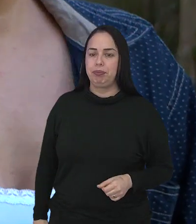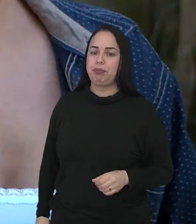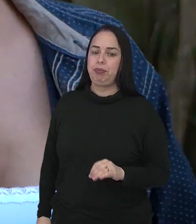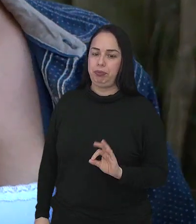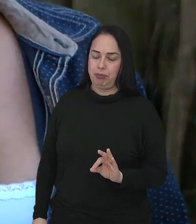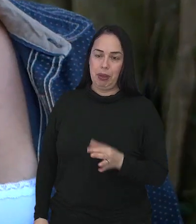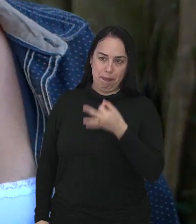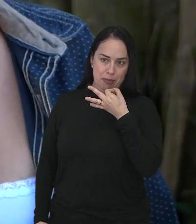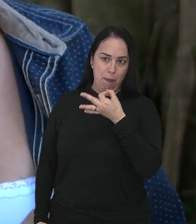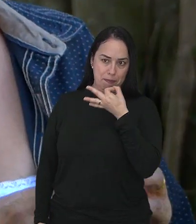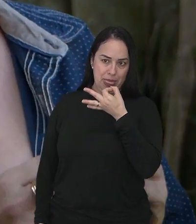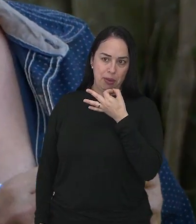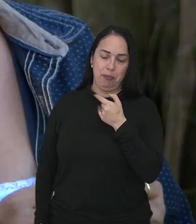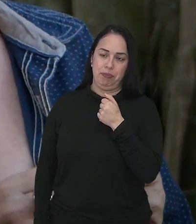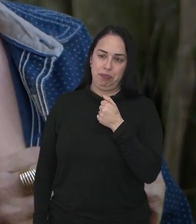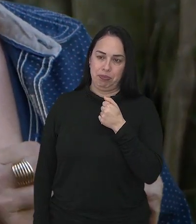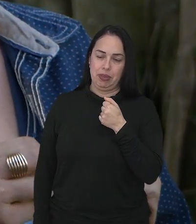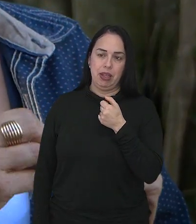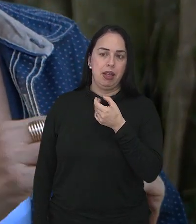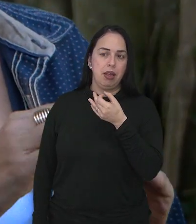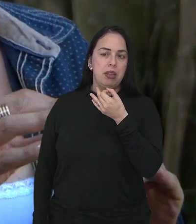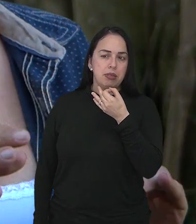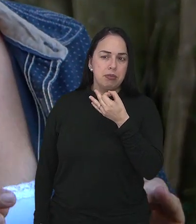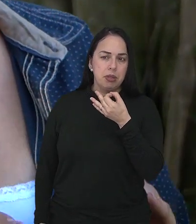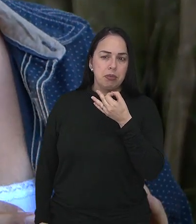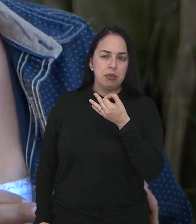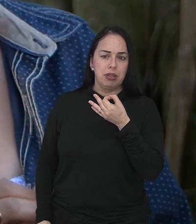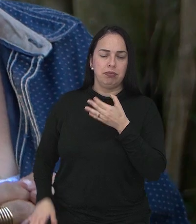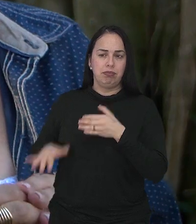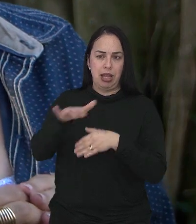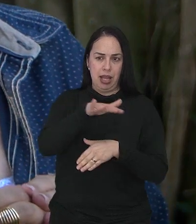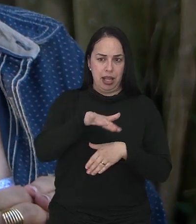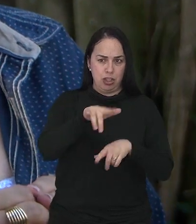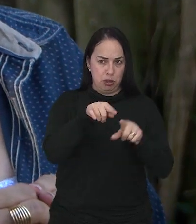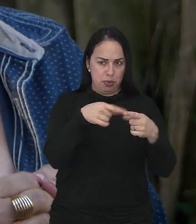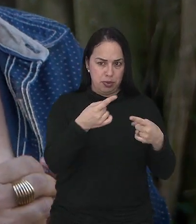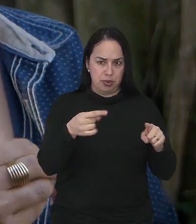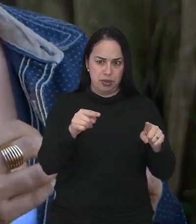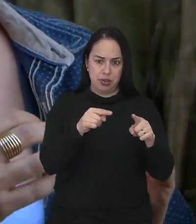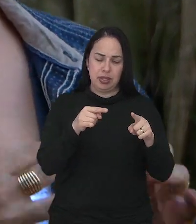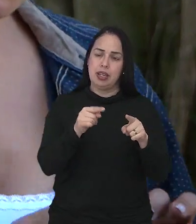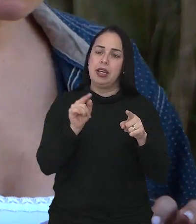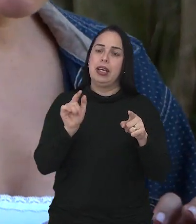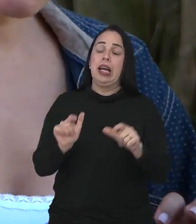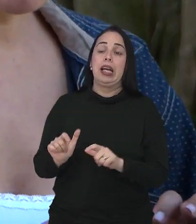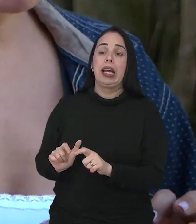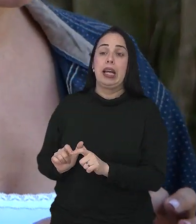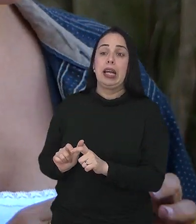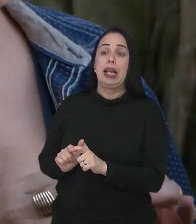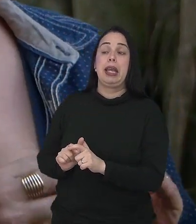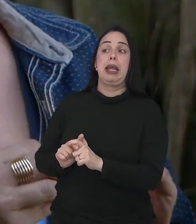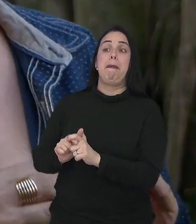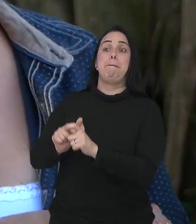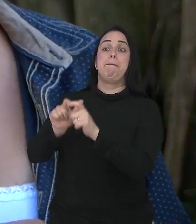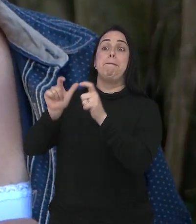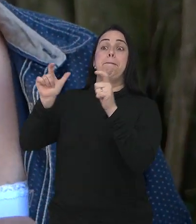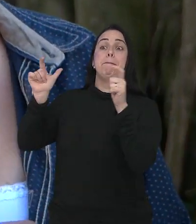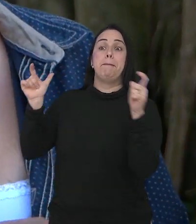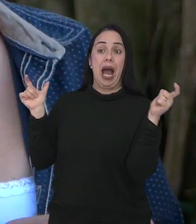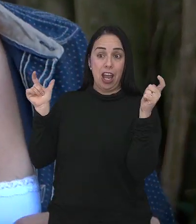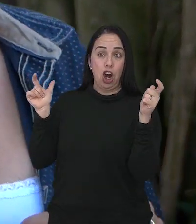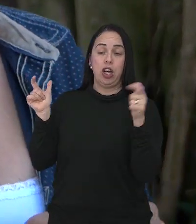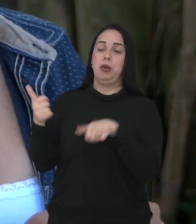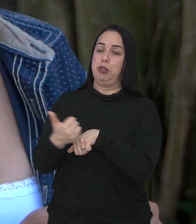Eu acho assim, o meu olhar sobre a classe musical, que a grande maioria dos trabalhadores da